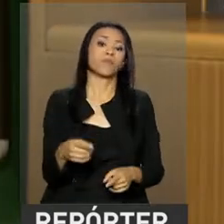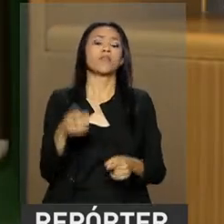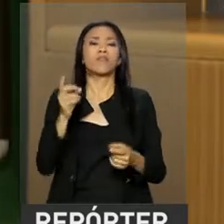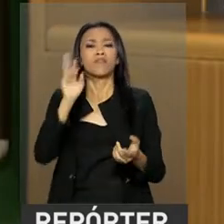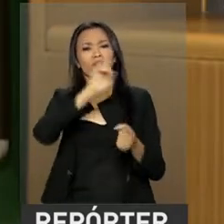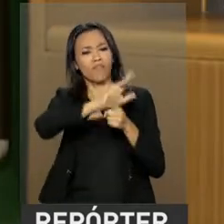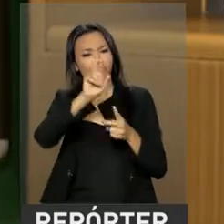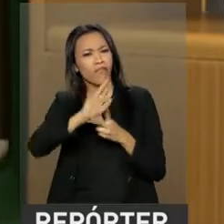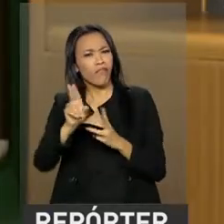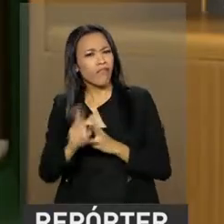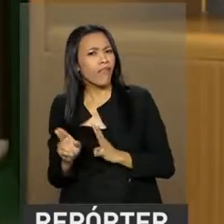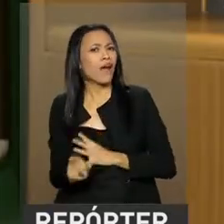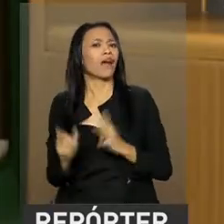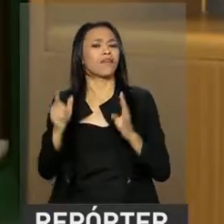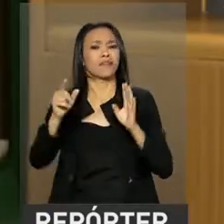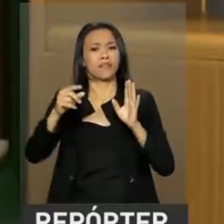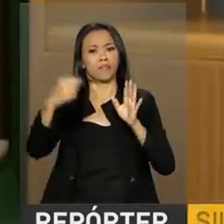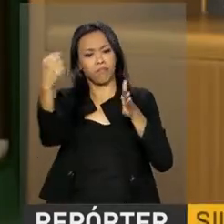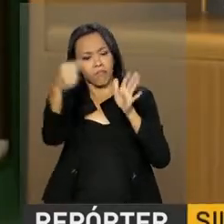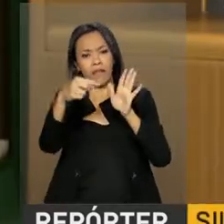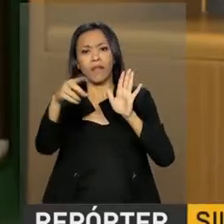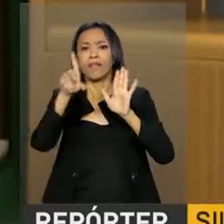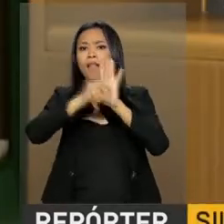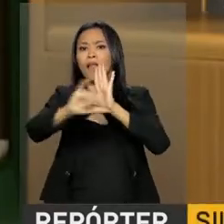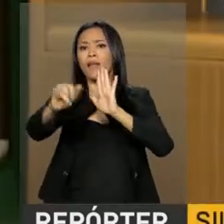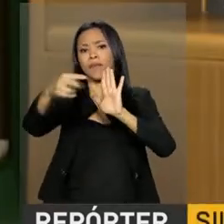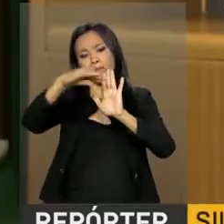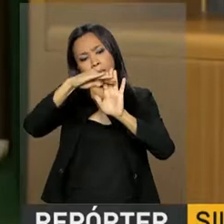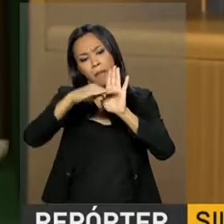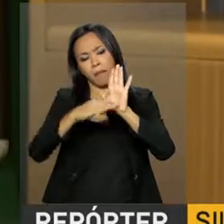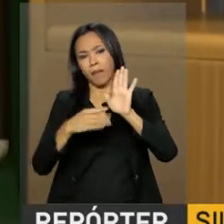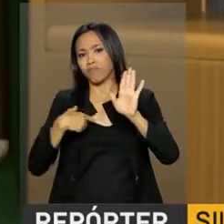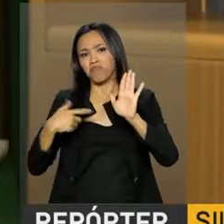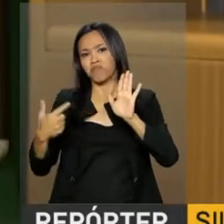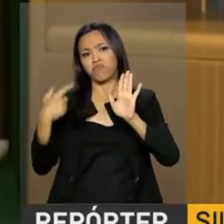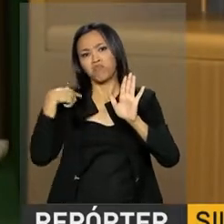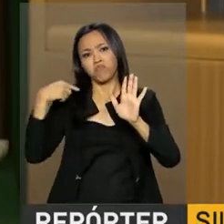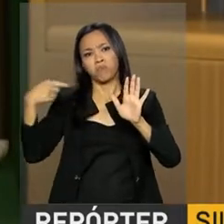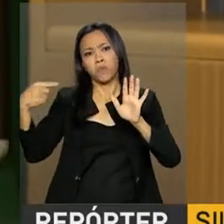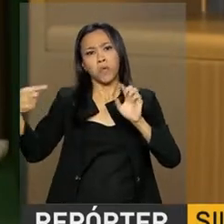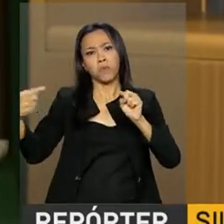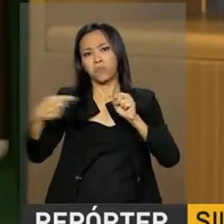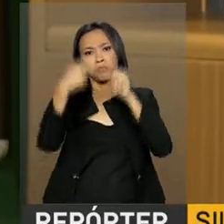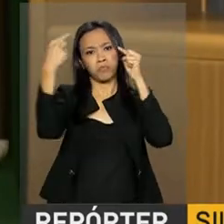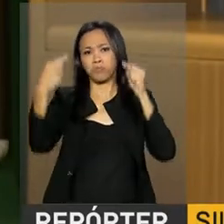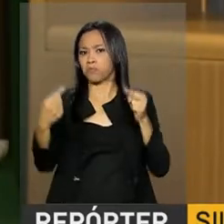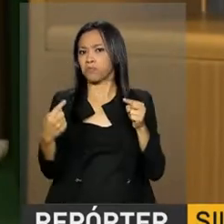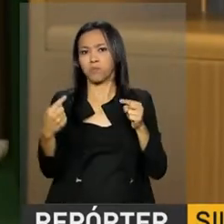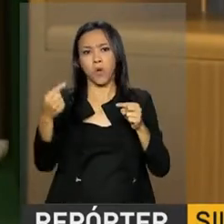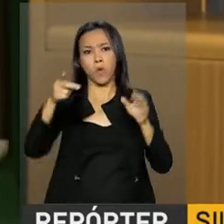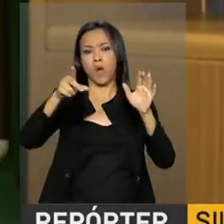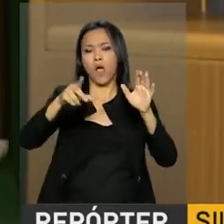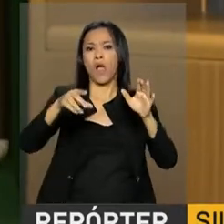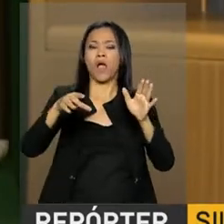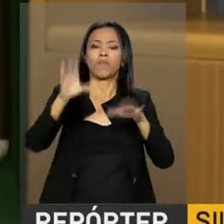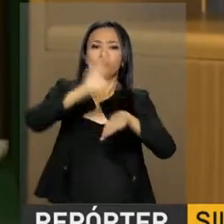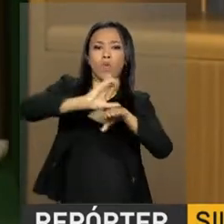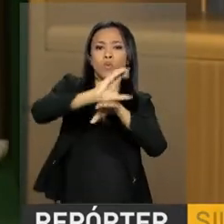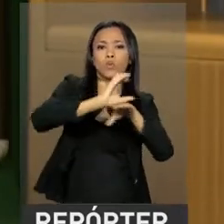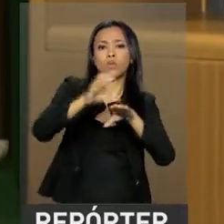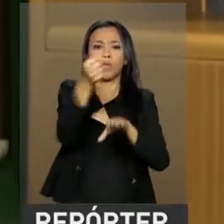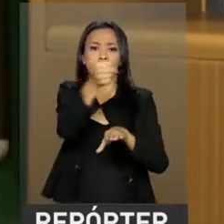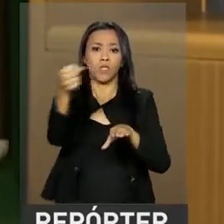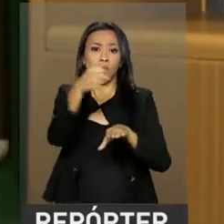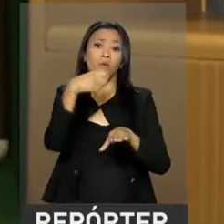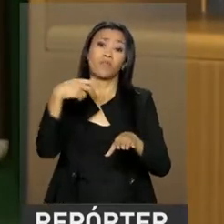lei de imigração do estatuto de imigração não foram recepcionados pela constituição de 88 evidente que isso trouxe problemas